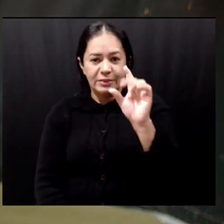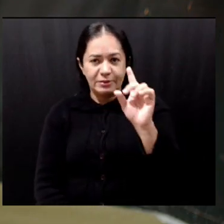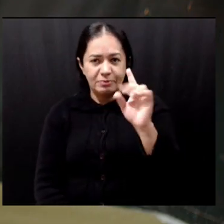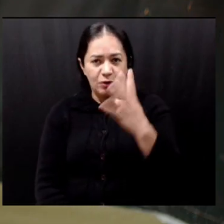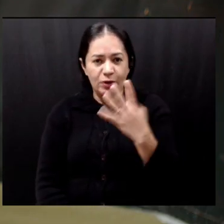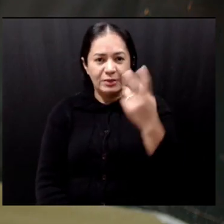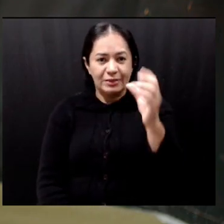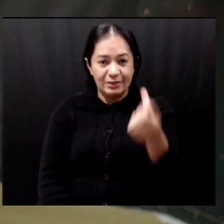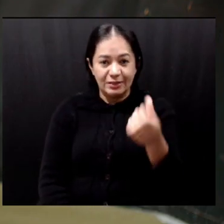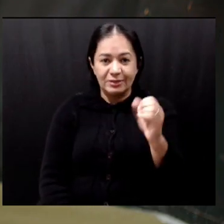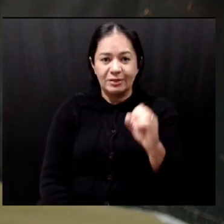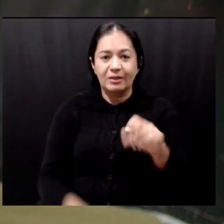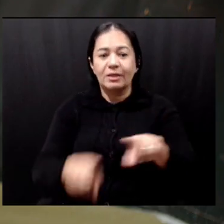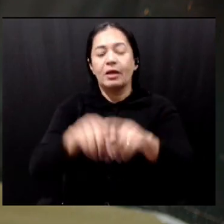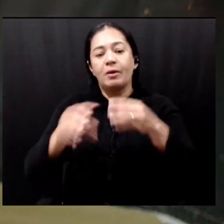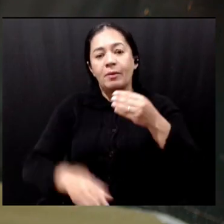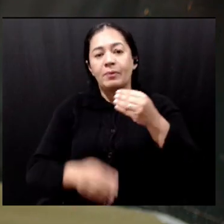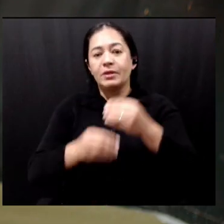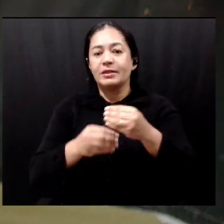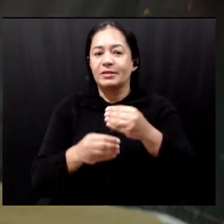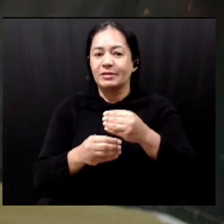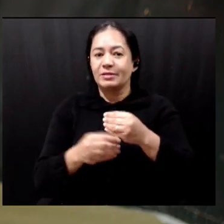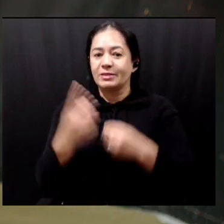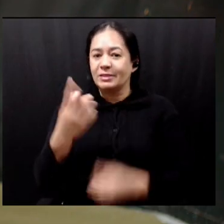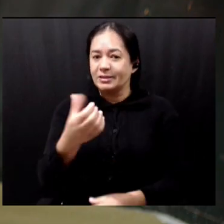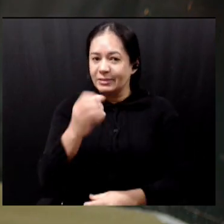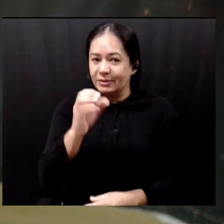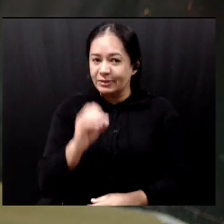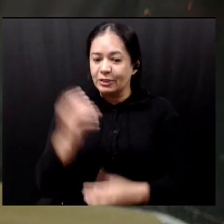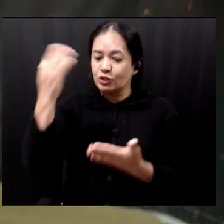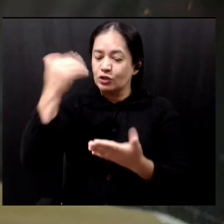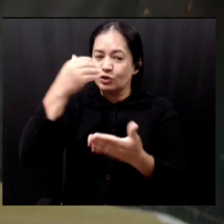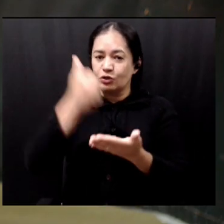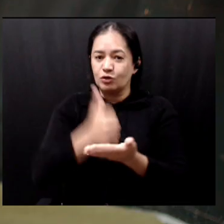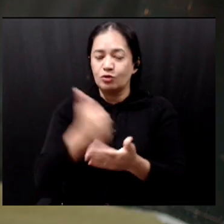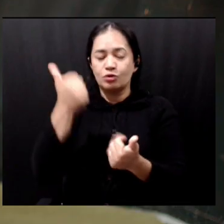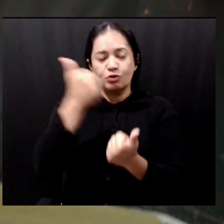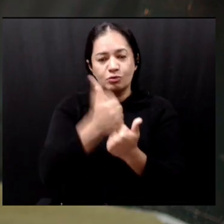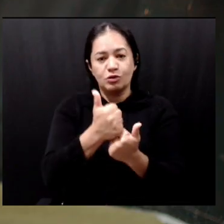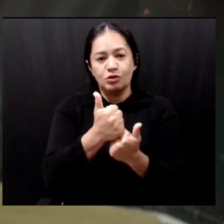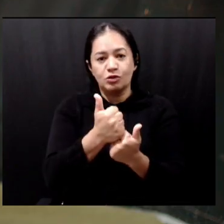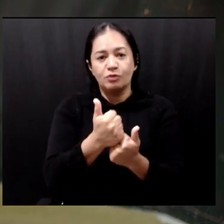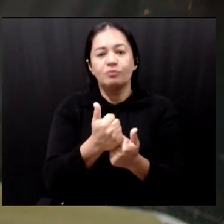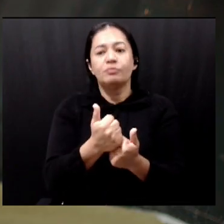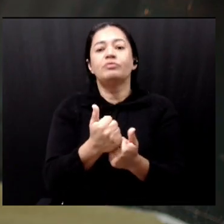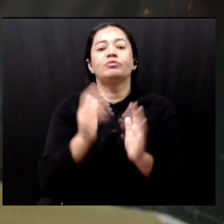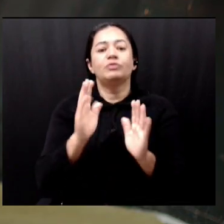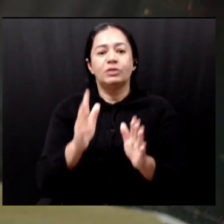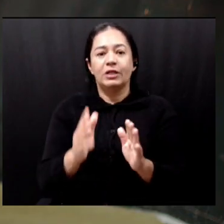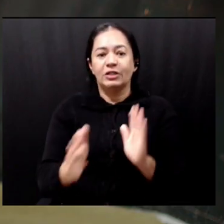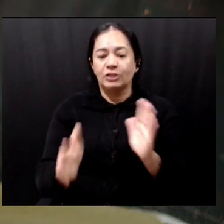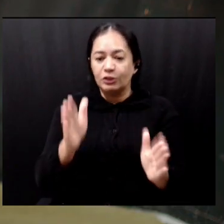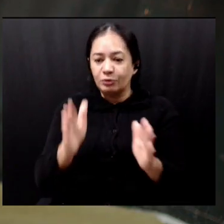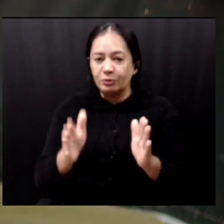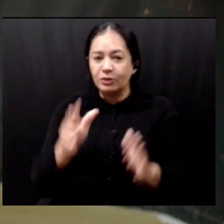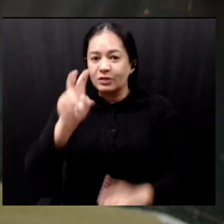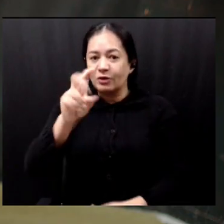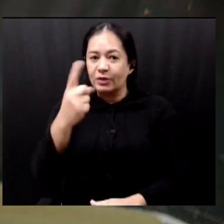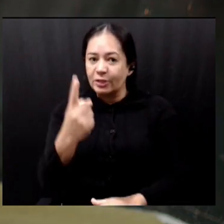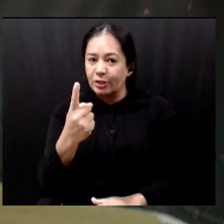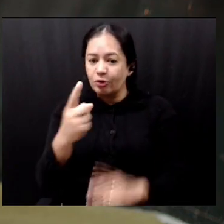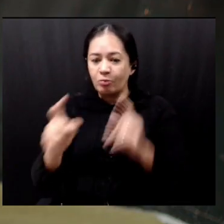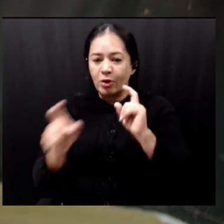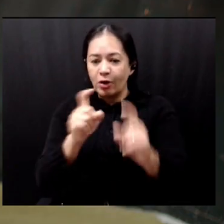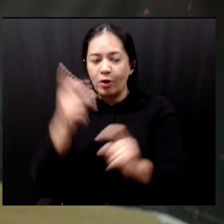19 substitutivos. No período, foram realizadas 51 reuniões ordinárias e extraordinárias, 84 de